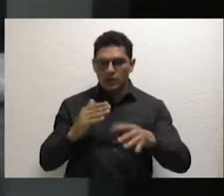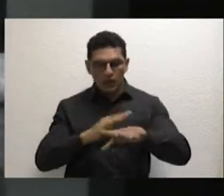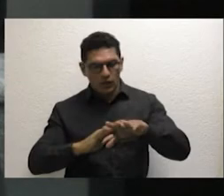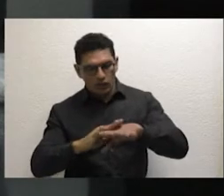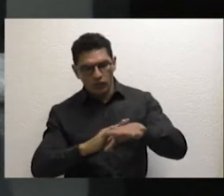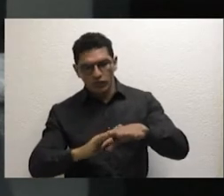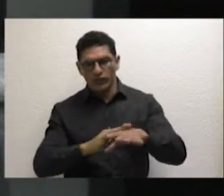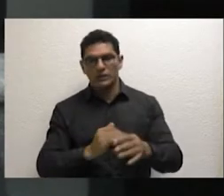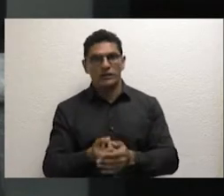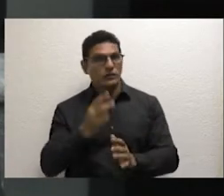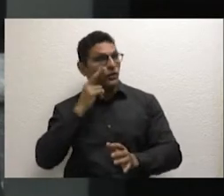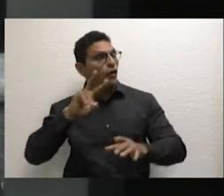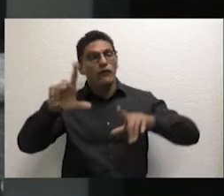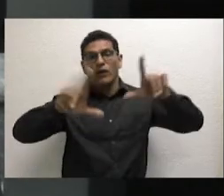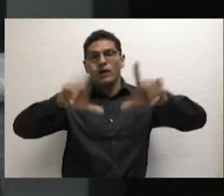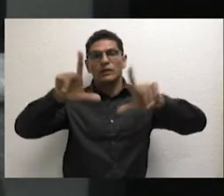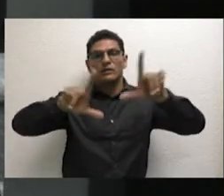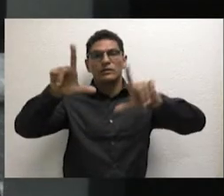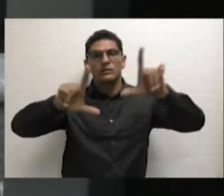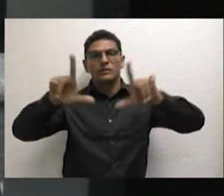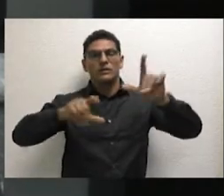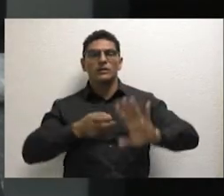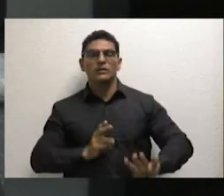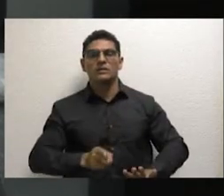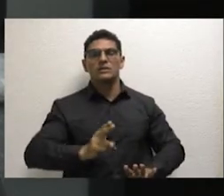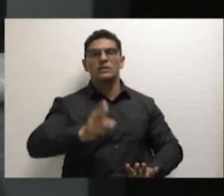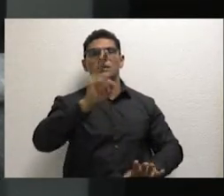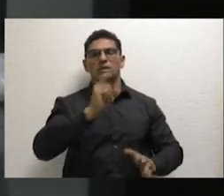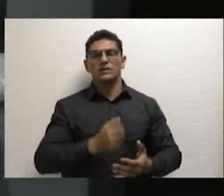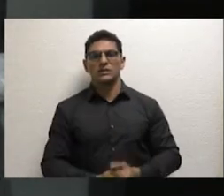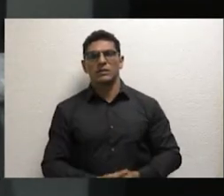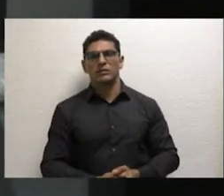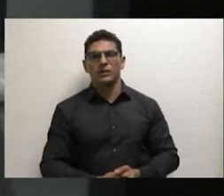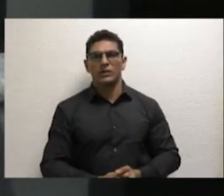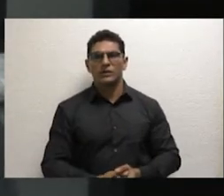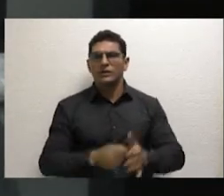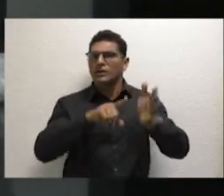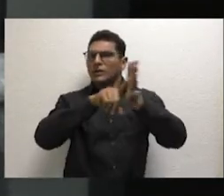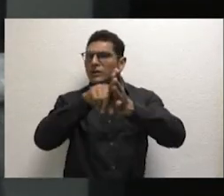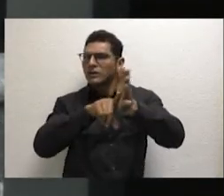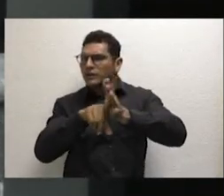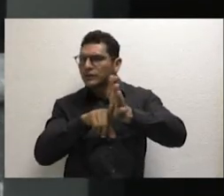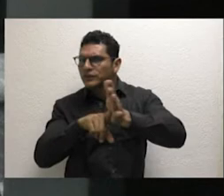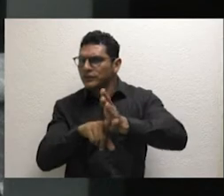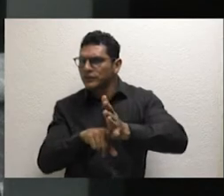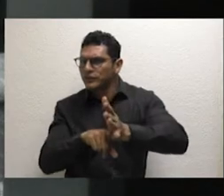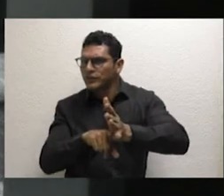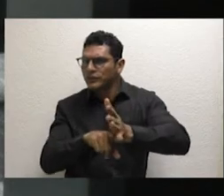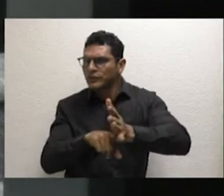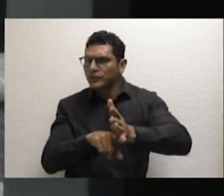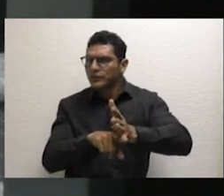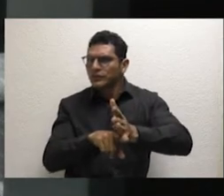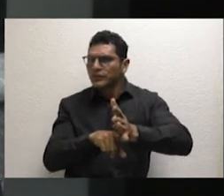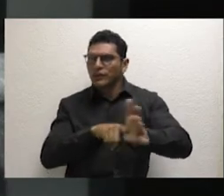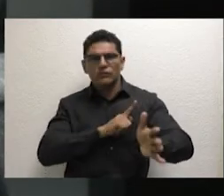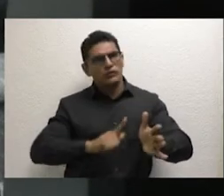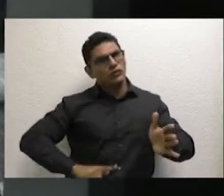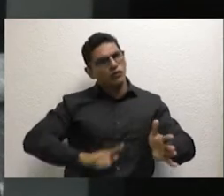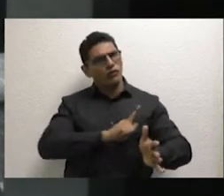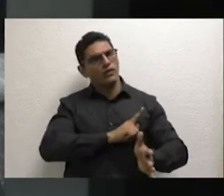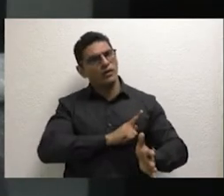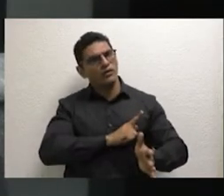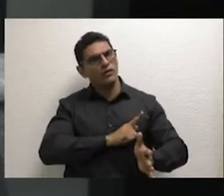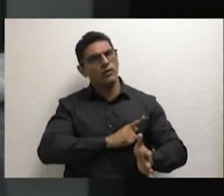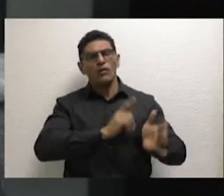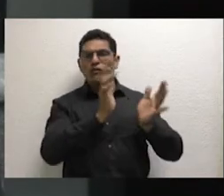acompanhando pela grande mídia que nós estamos cotidianamente fiscalizando os atos do executivo quando uma categoria